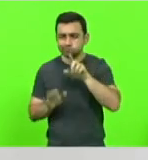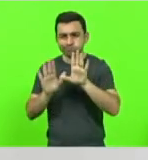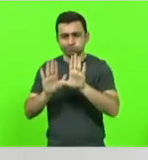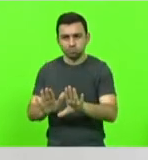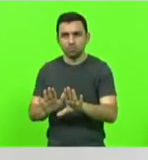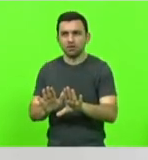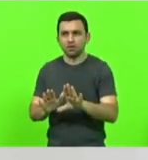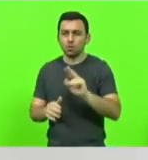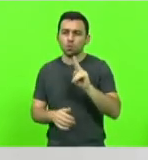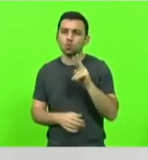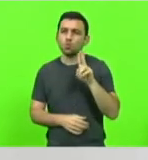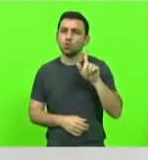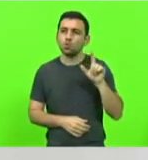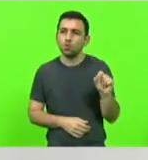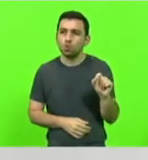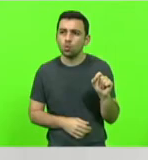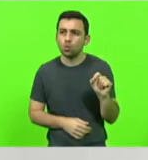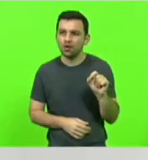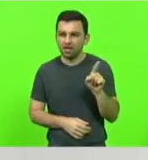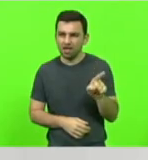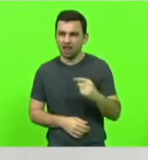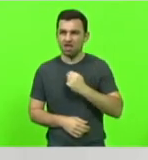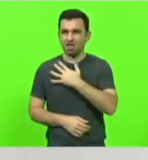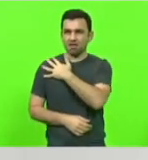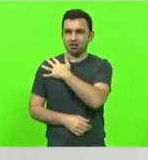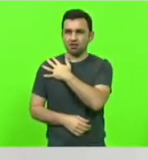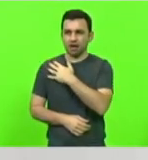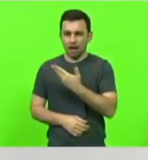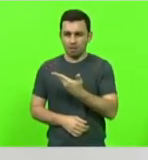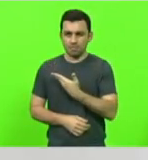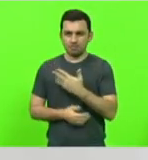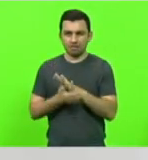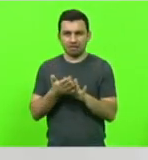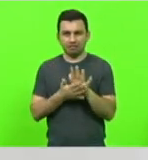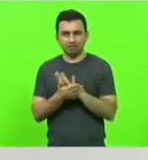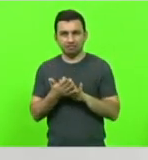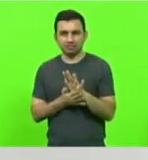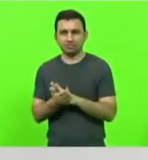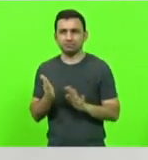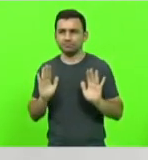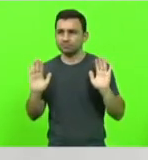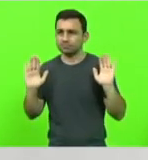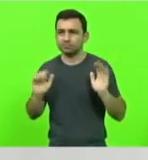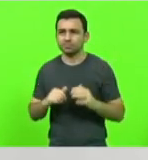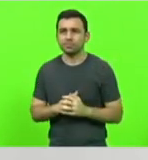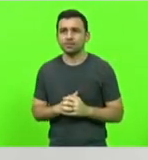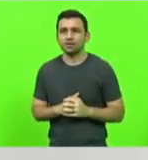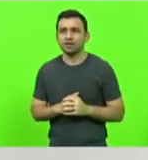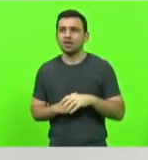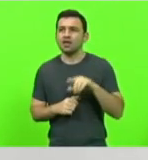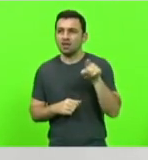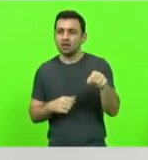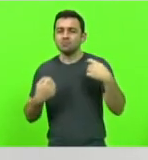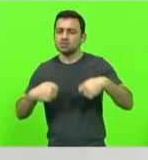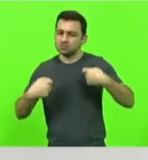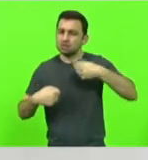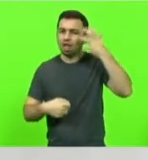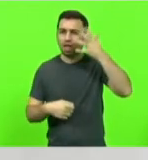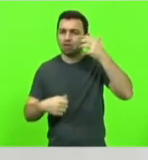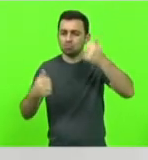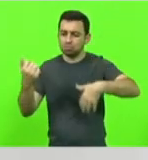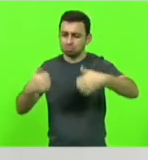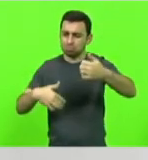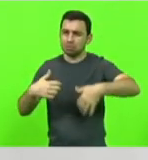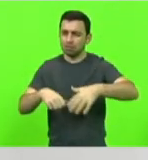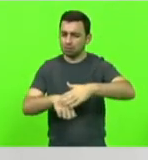Carvajal, esse general chavista, nosso amigo, não porque não é meu amigo, né? Que ele tenha muito a declarar ainda sobre